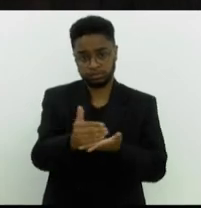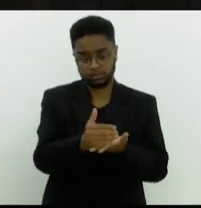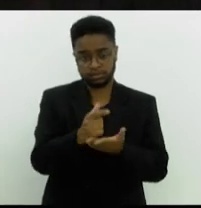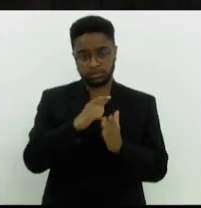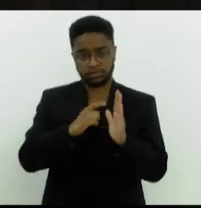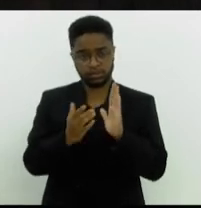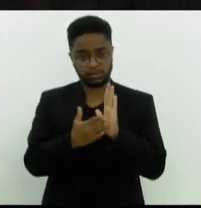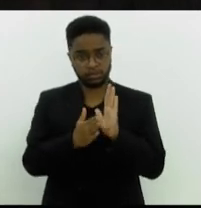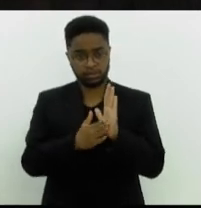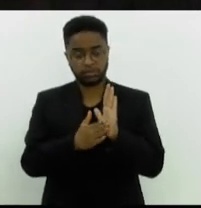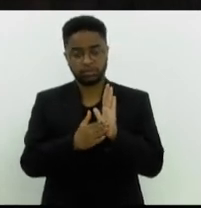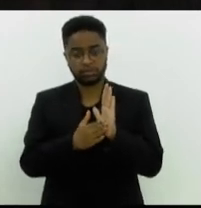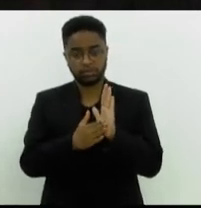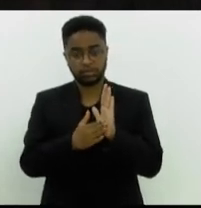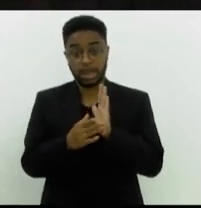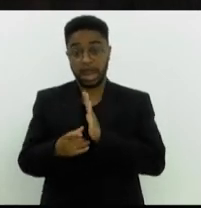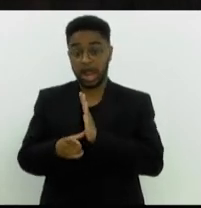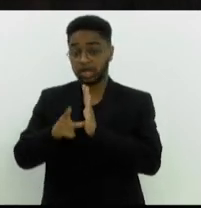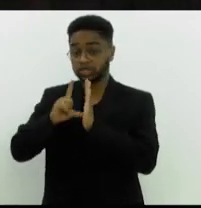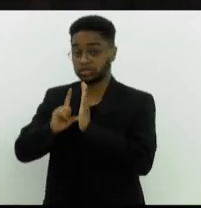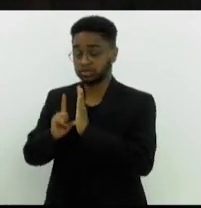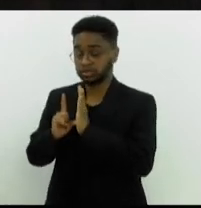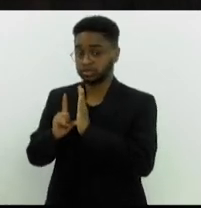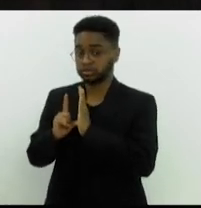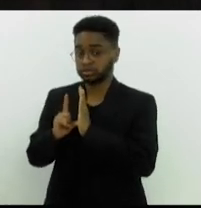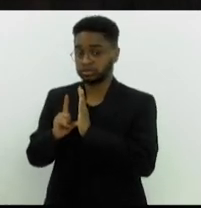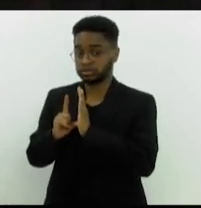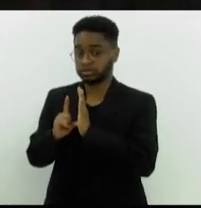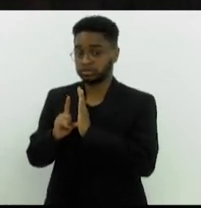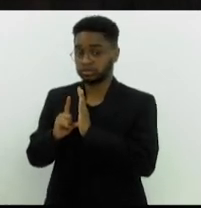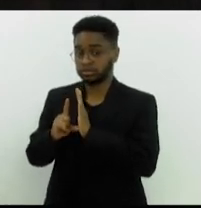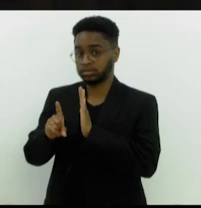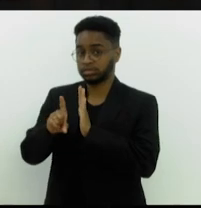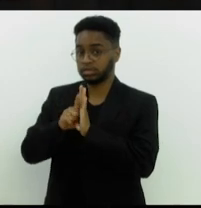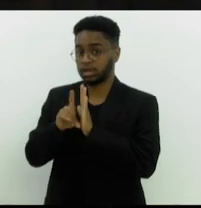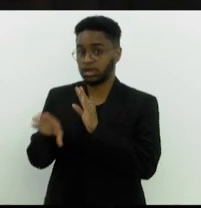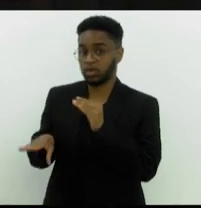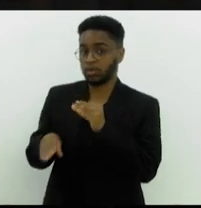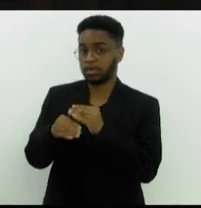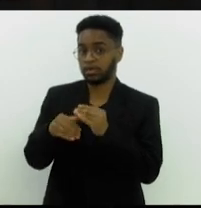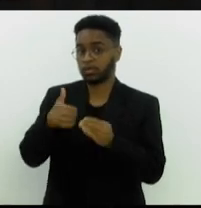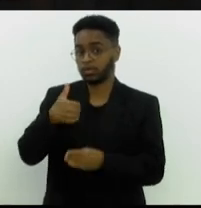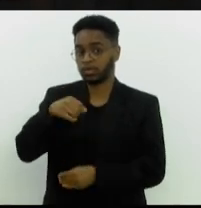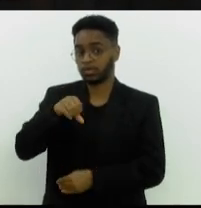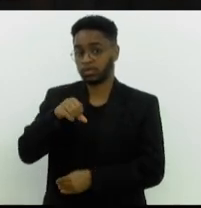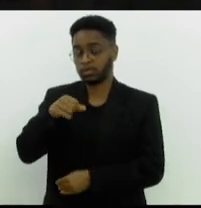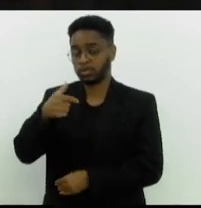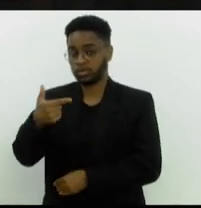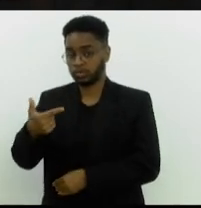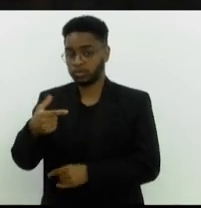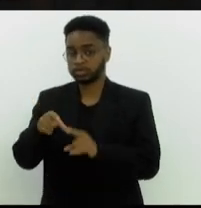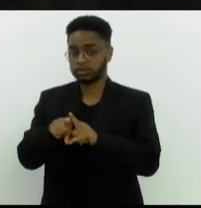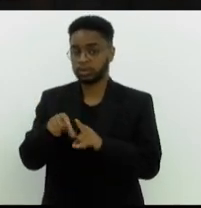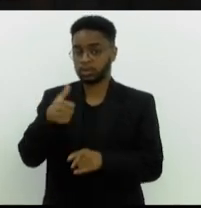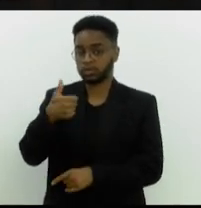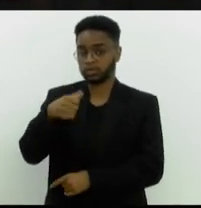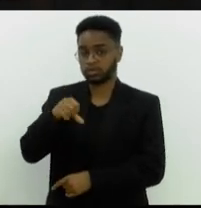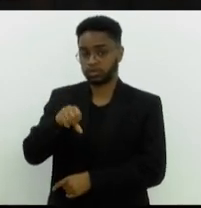propostas antes das leis complementares 192 e